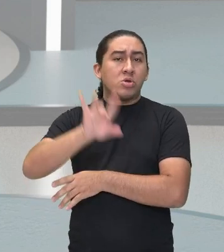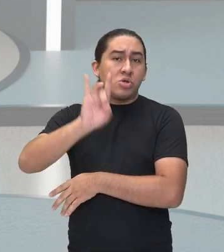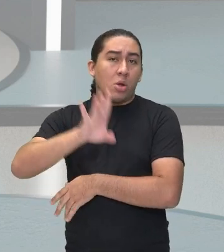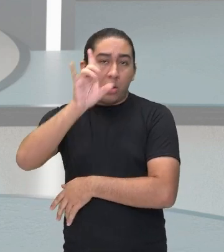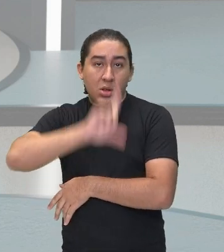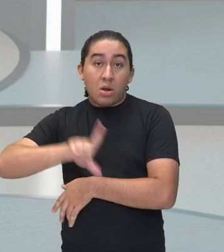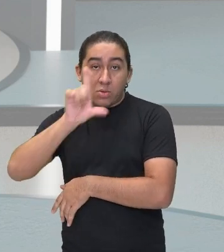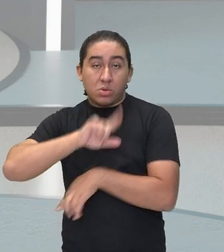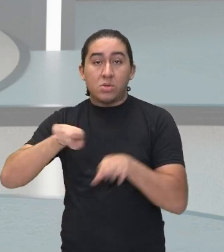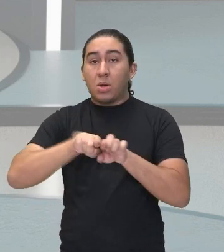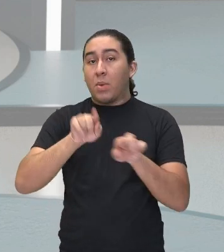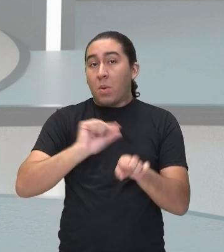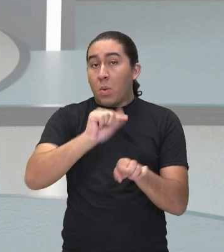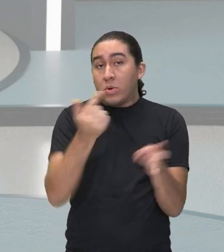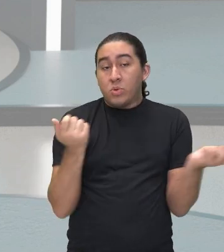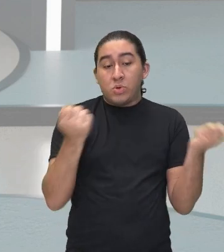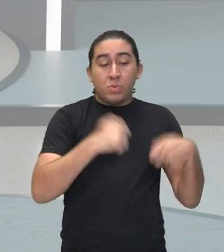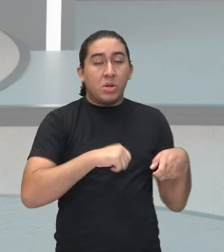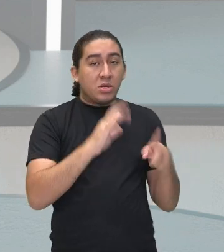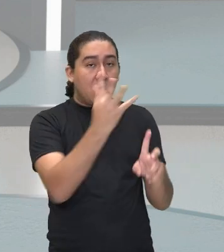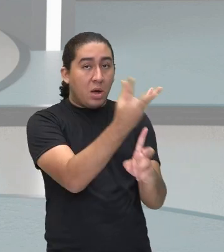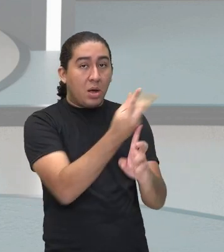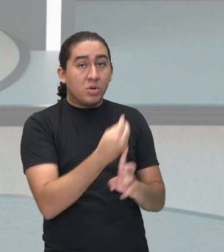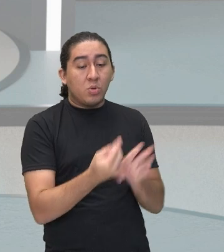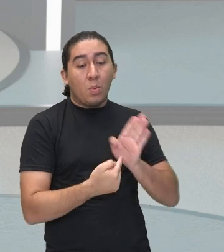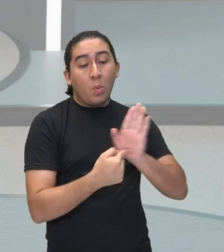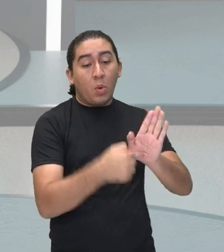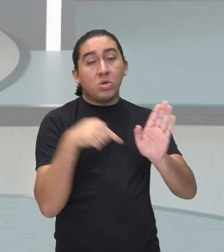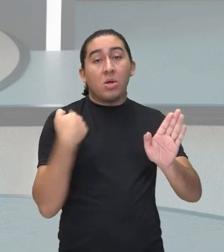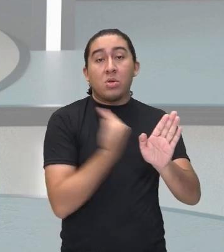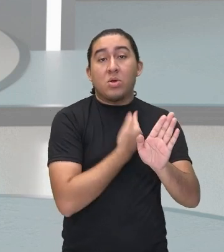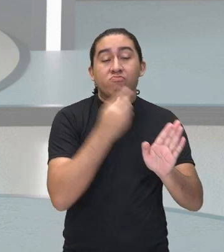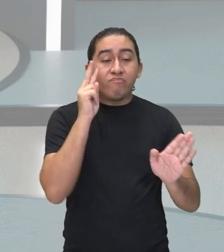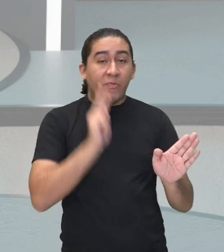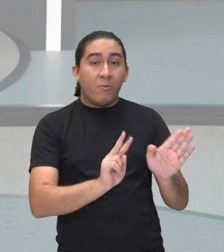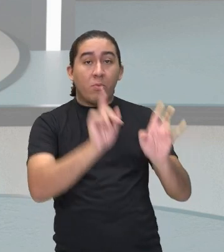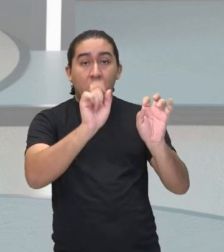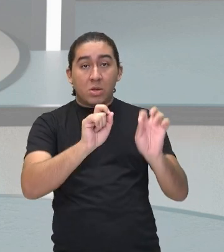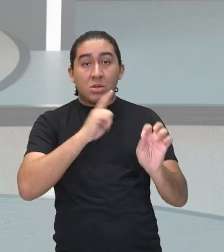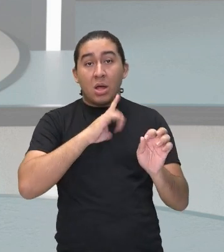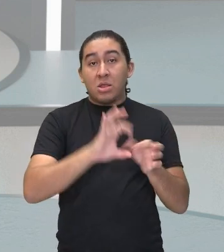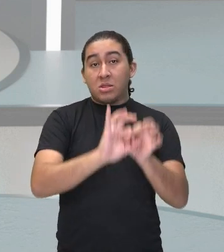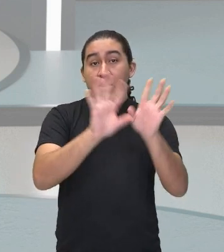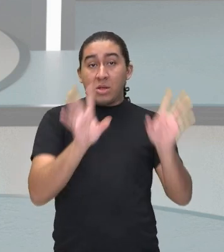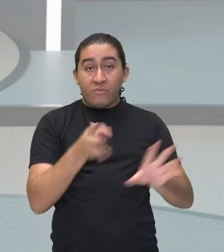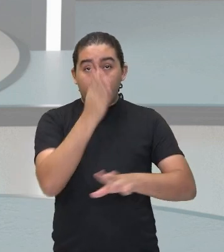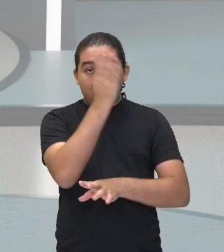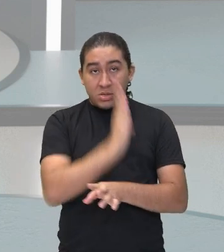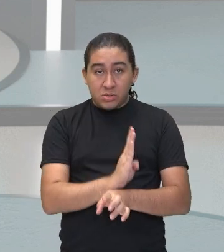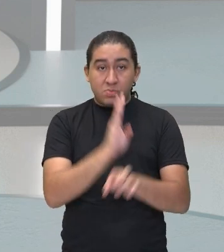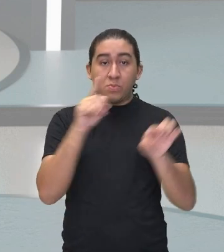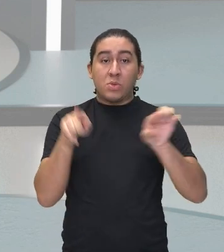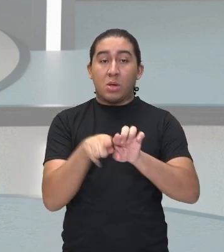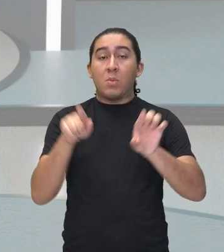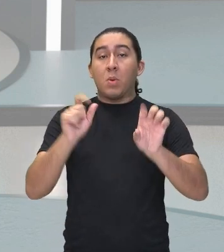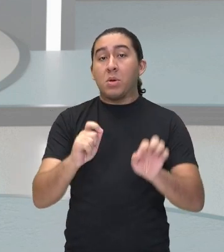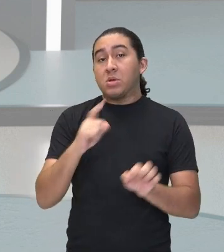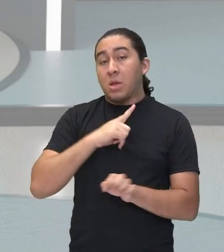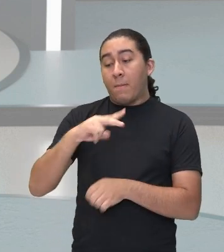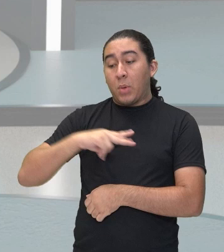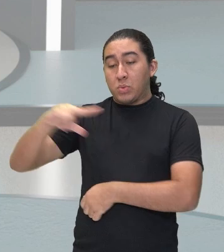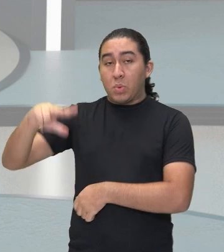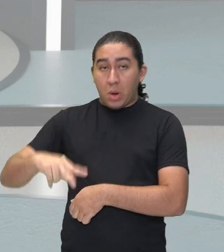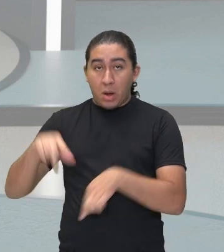arte também, trouxe para nós a questão da libertação do Brasil e também de